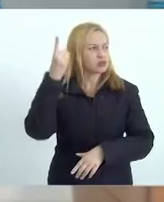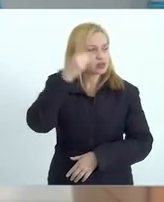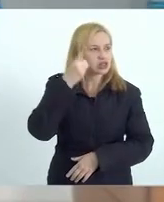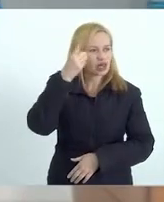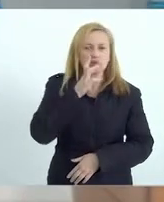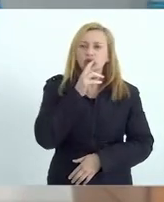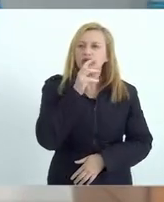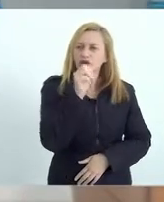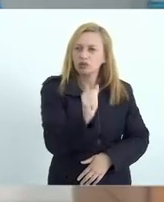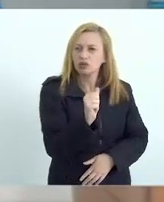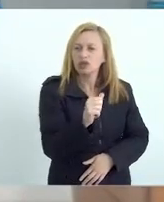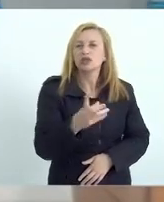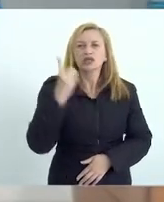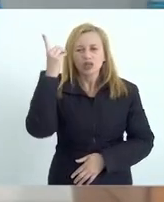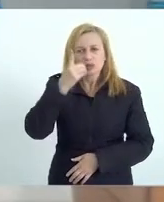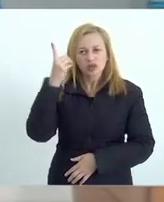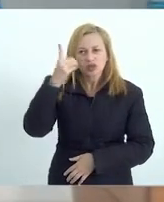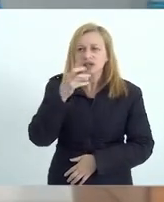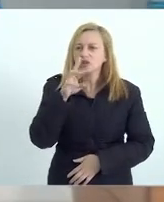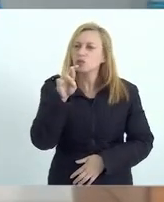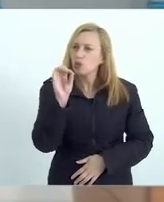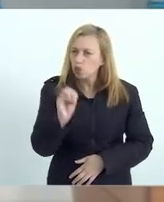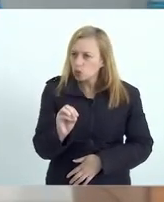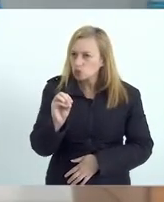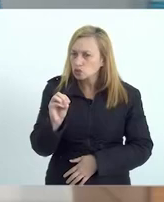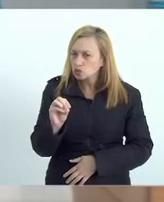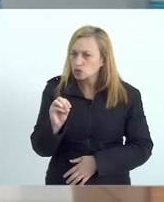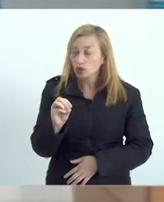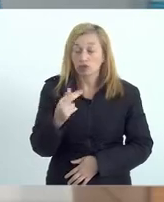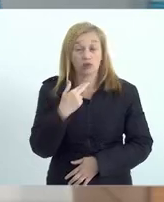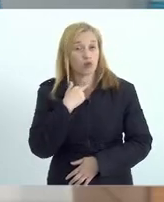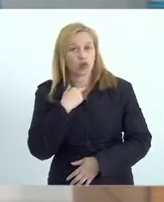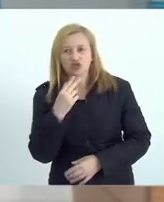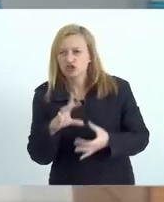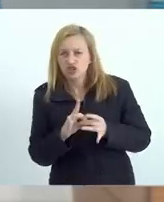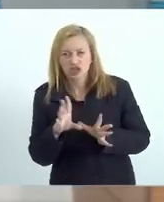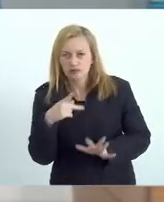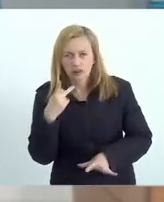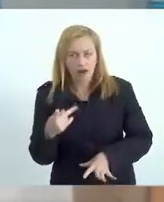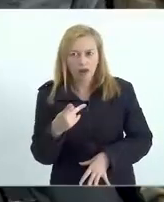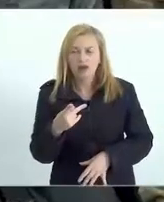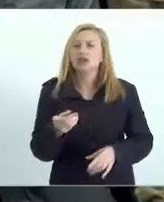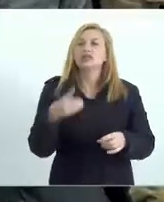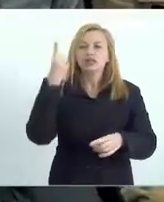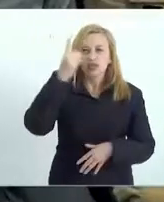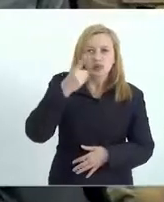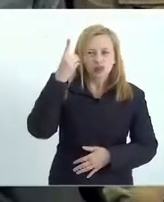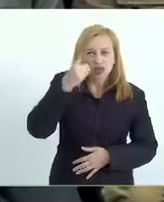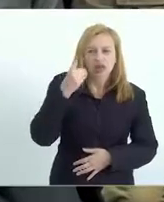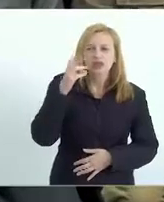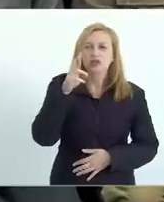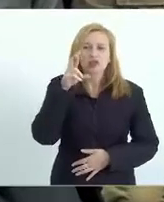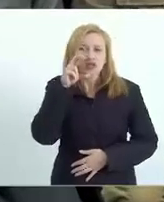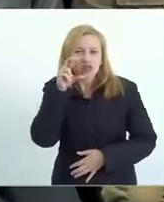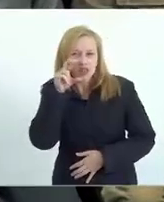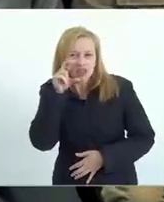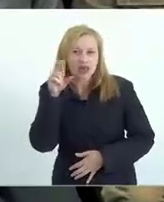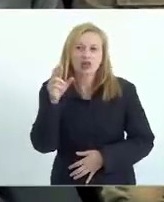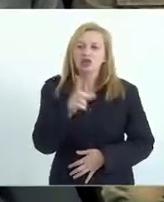Rodrigo Amorim do deputado Bruno dauaire que eu não poderia deixar de falar aqui Deputado rosenverg Reis